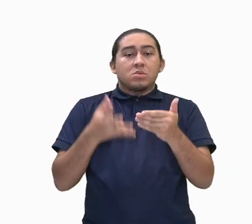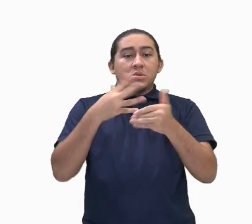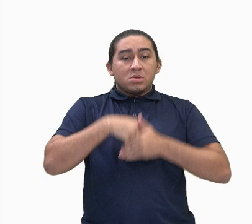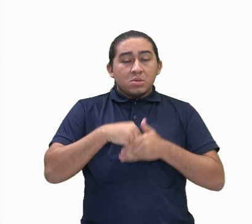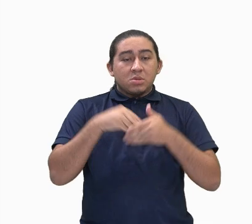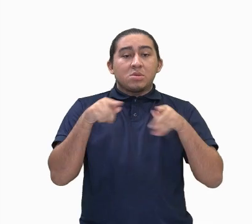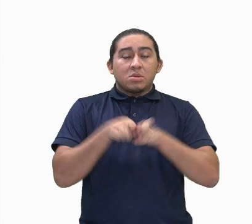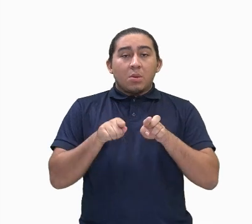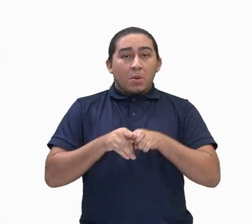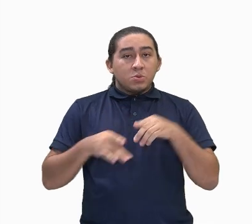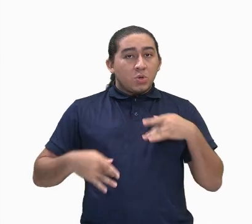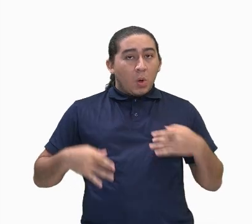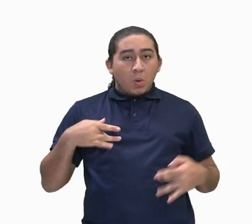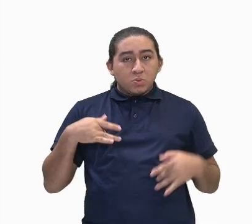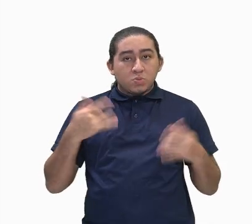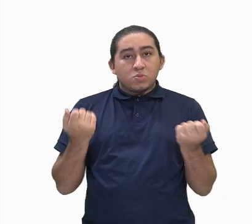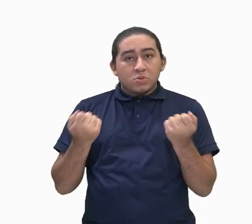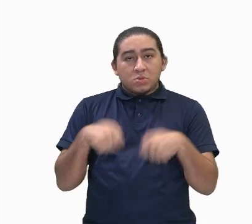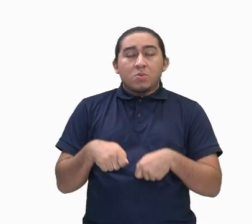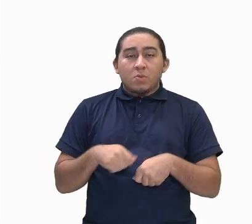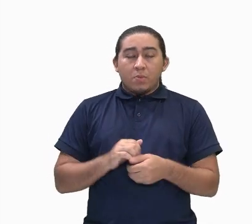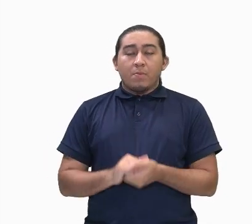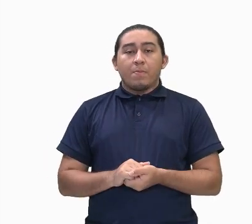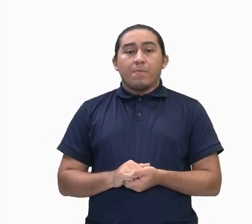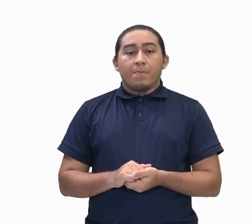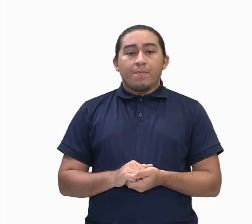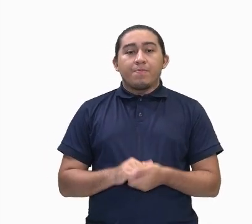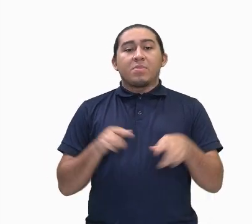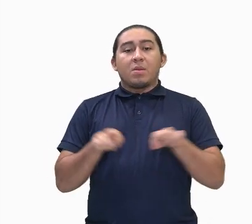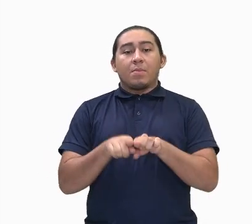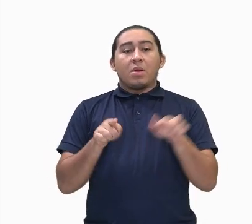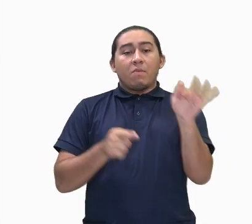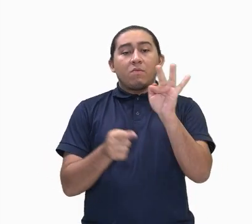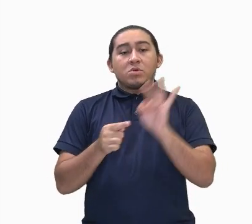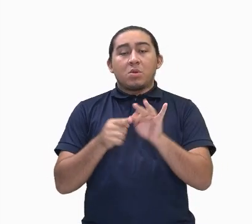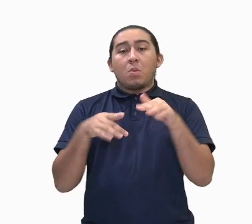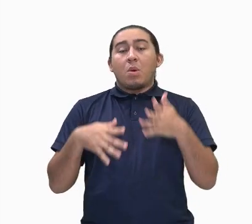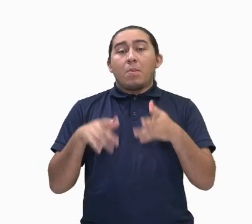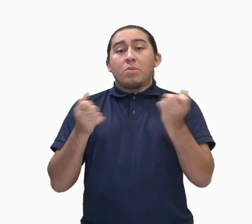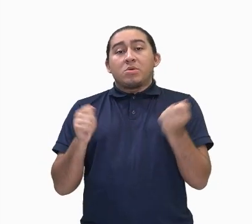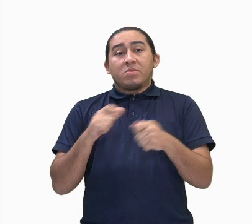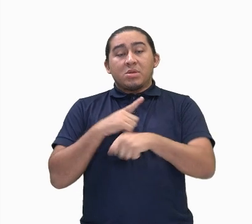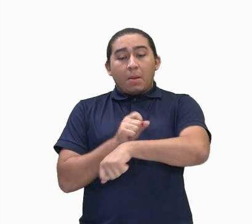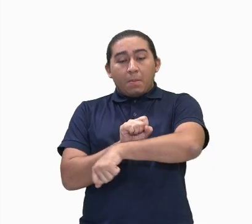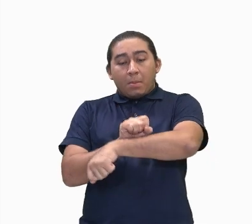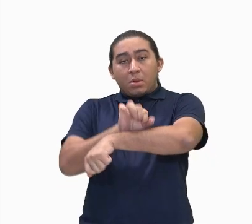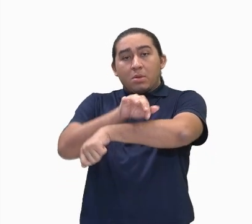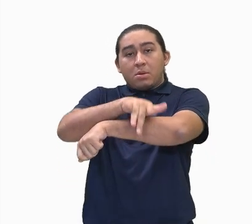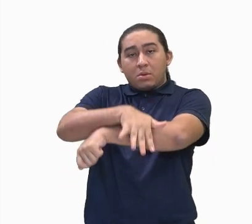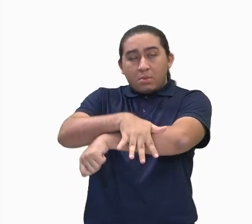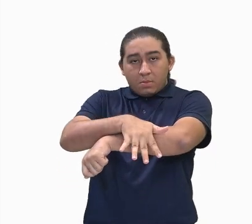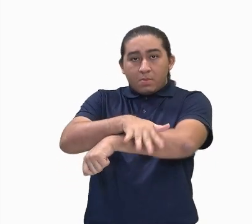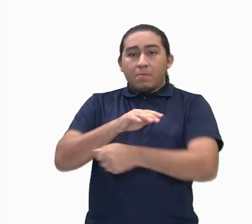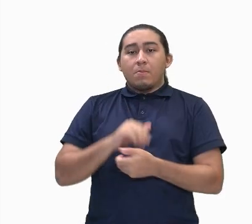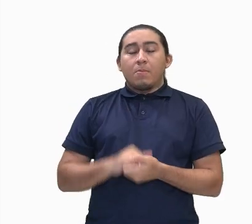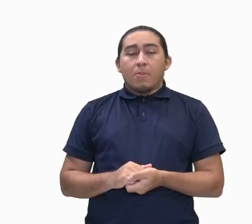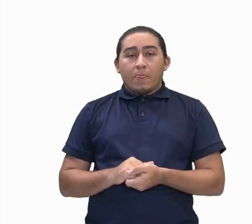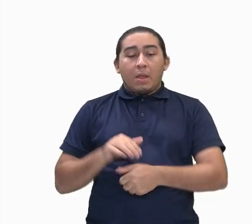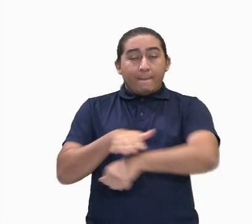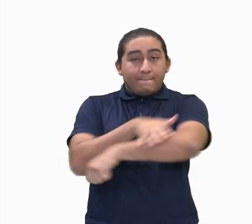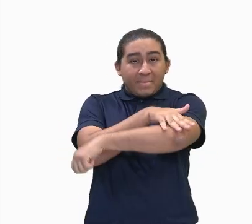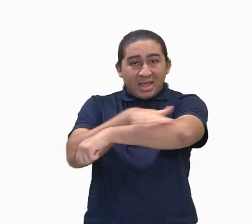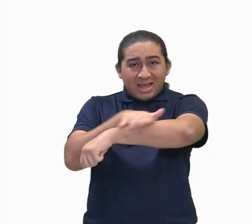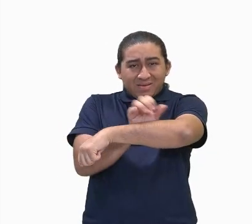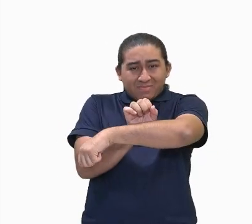os órgãos. Além disso, ele apresenta uma função secretora, né? Então, como a gente pode observar, né, o tecido epitelial, a gente